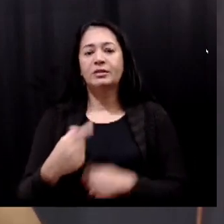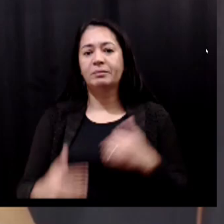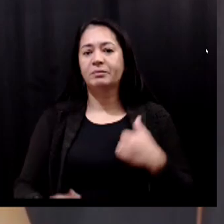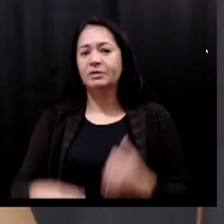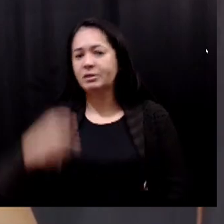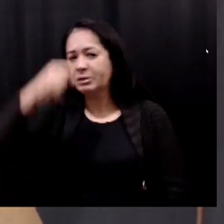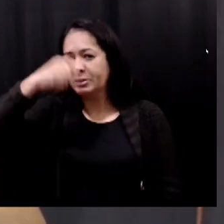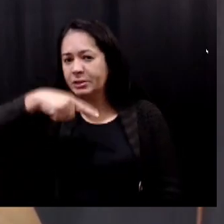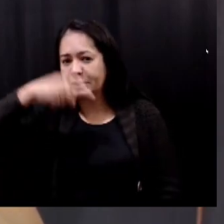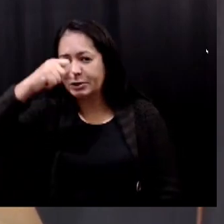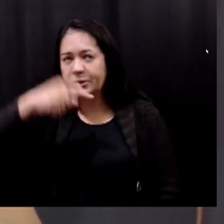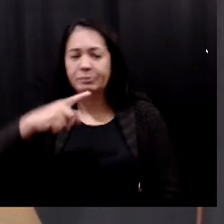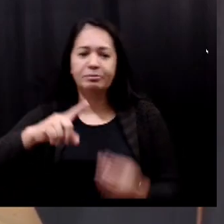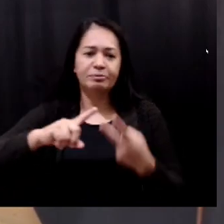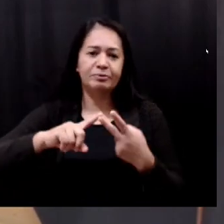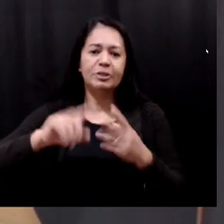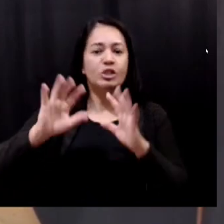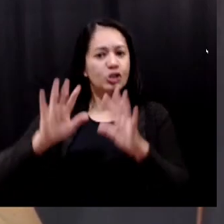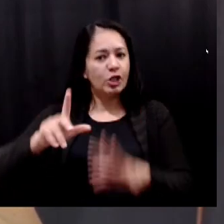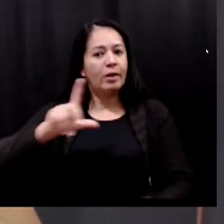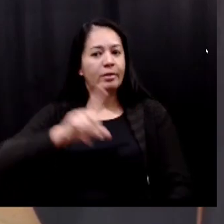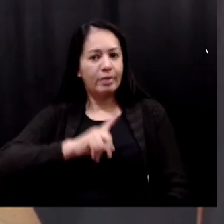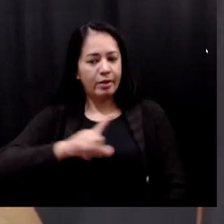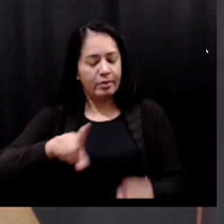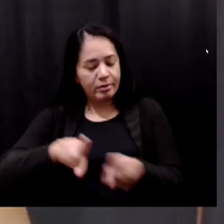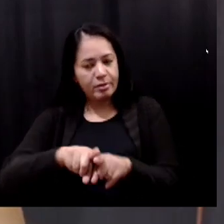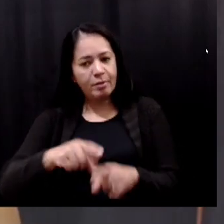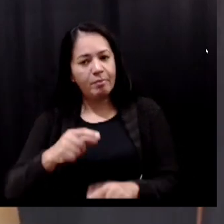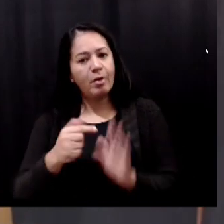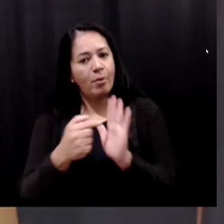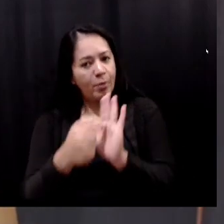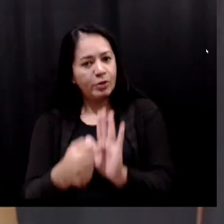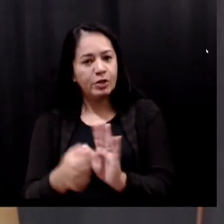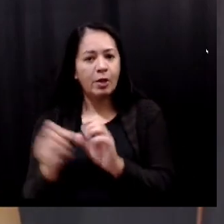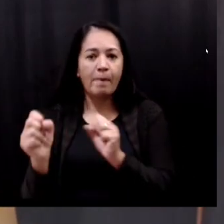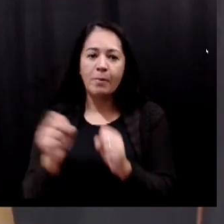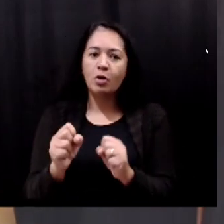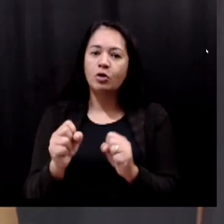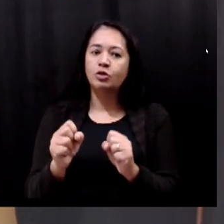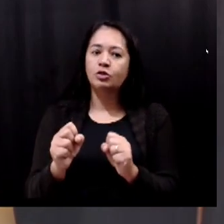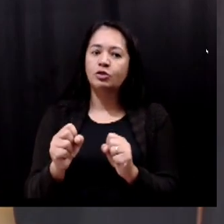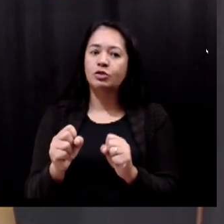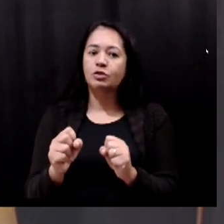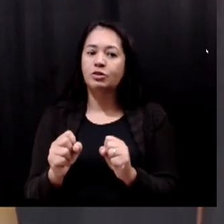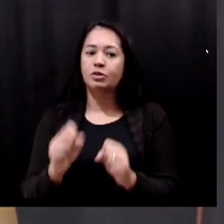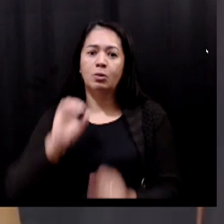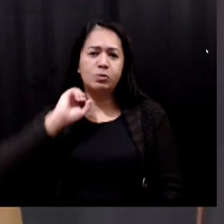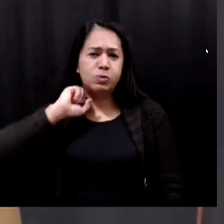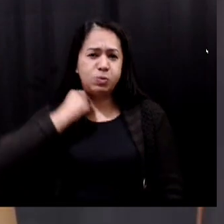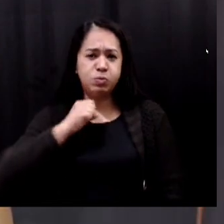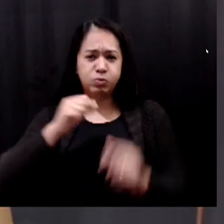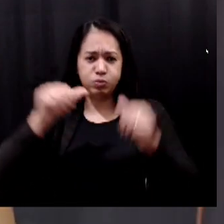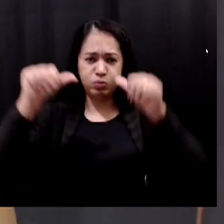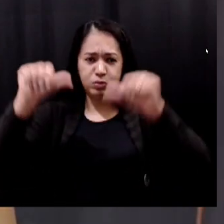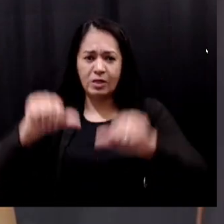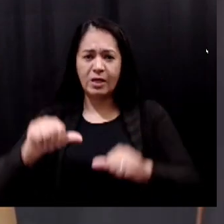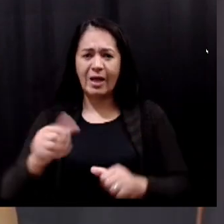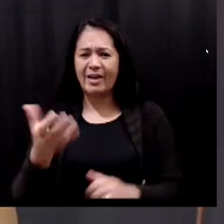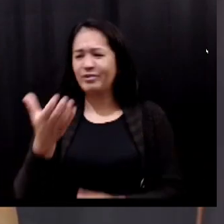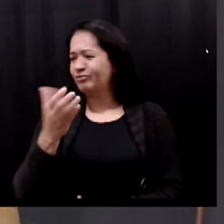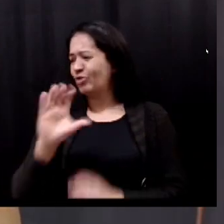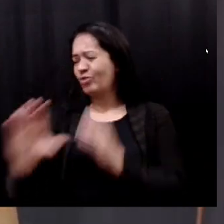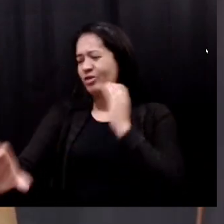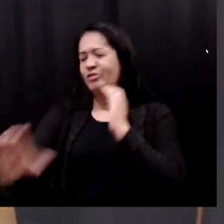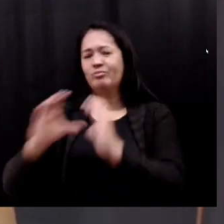eh, ali já tem também um indício de que pode estar um alto nível de estresse. Não quero mais me comunicar com as pessoas, não quero